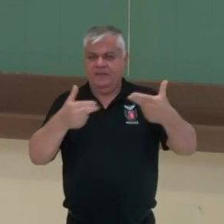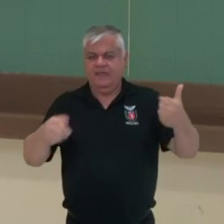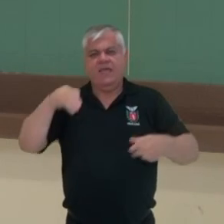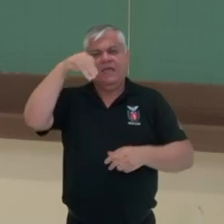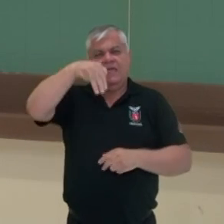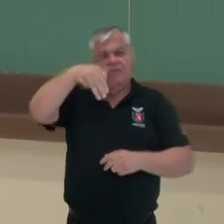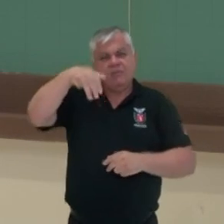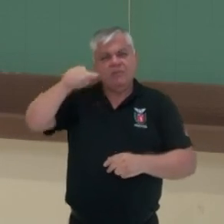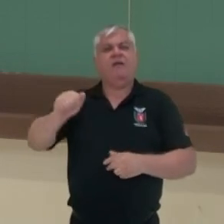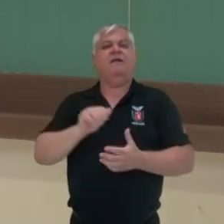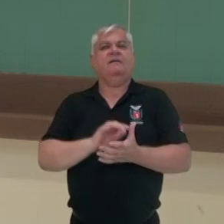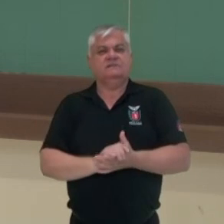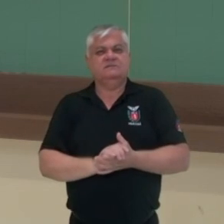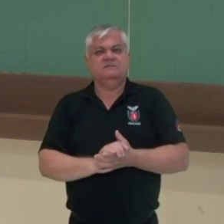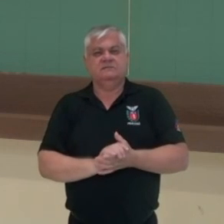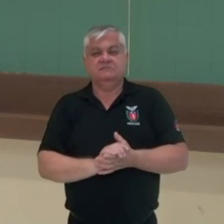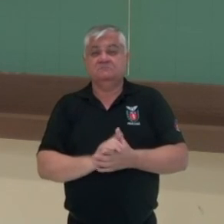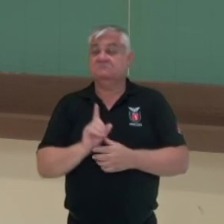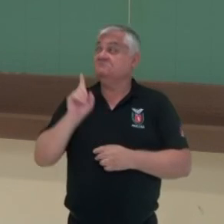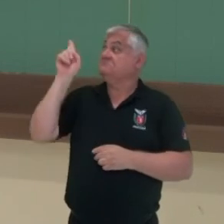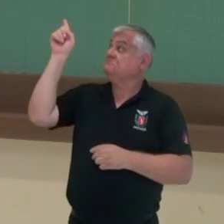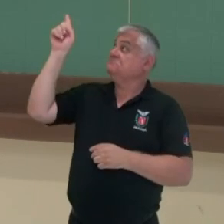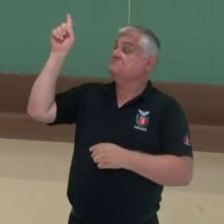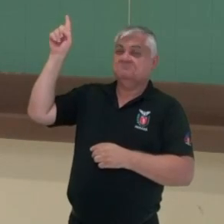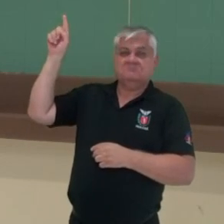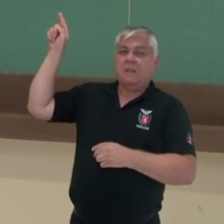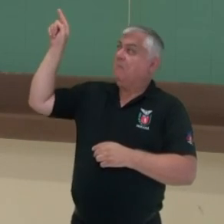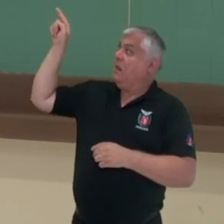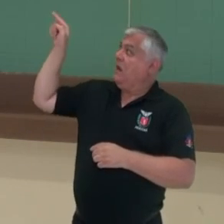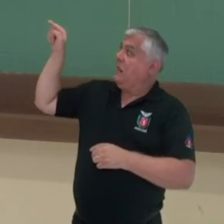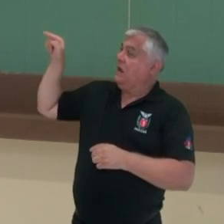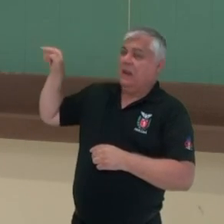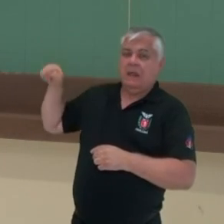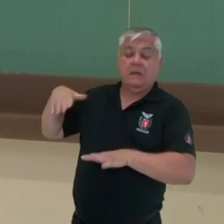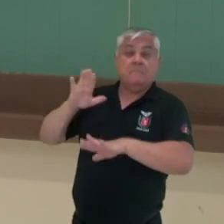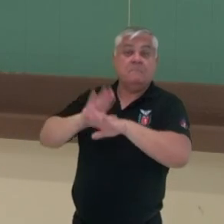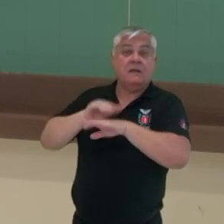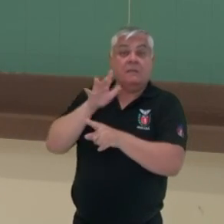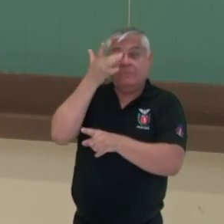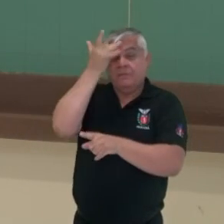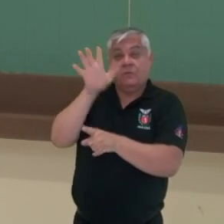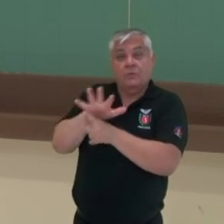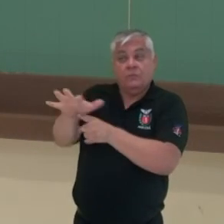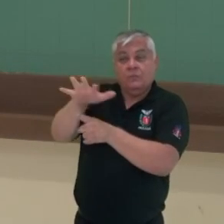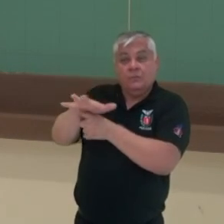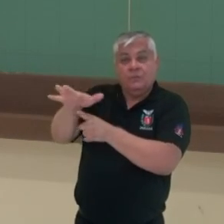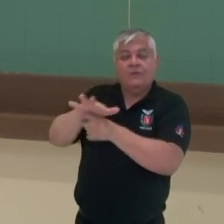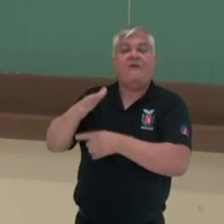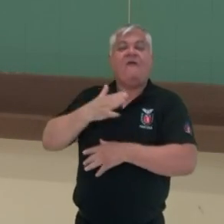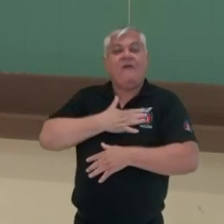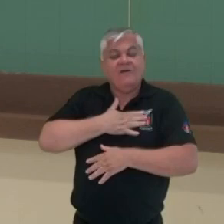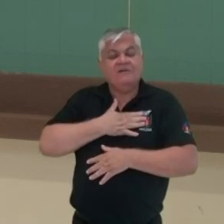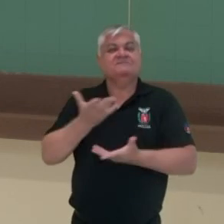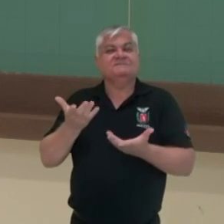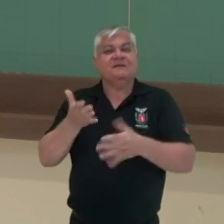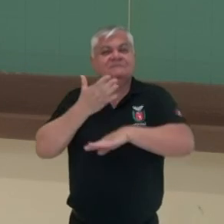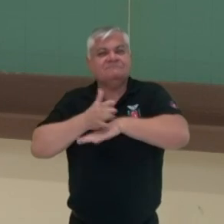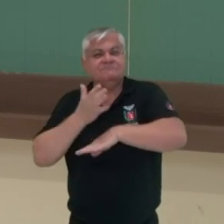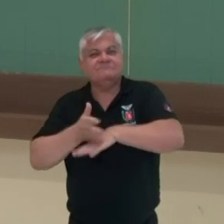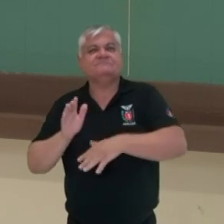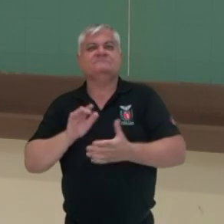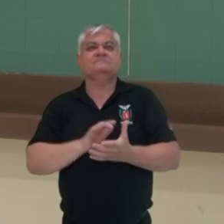MMA. Então essas são as lutas mais praticadas no mundo, são as mais buscadas pelas pessoas que buscam praticar algum tipo de